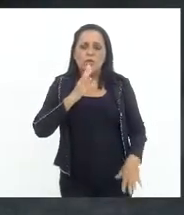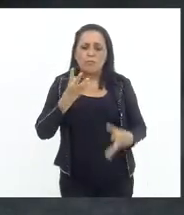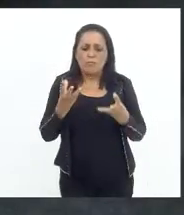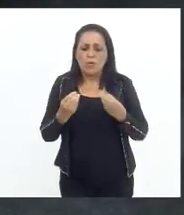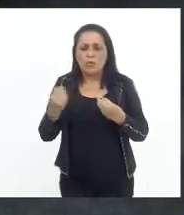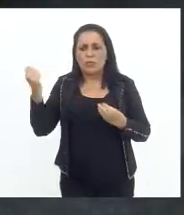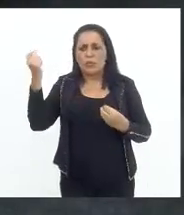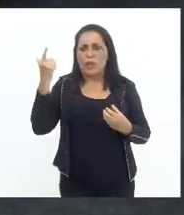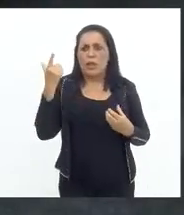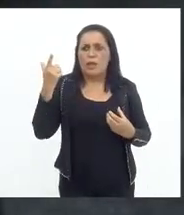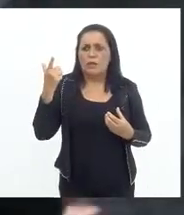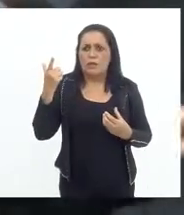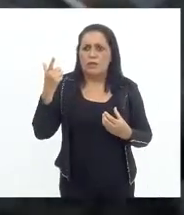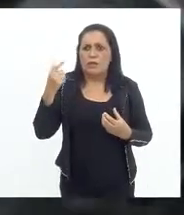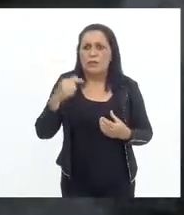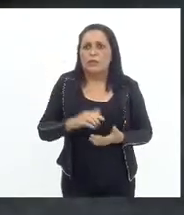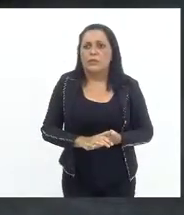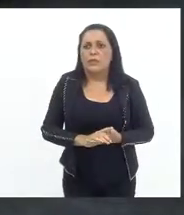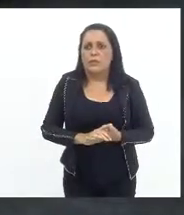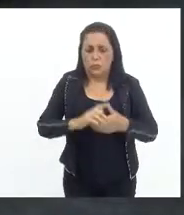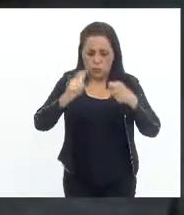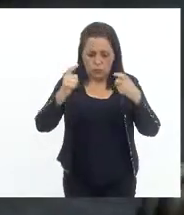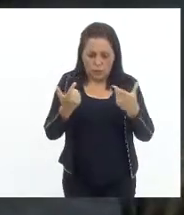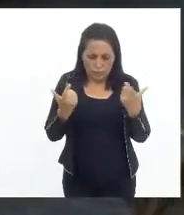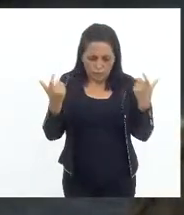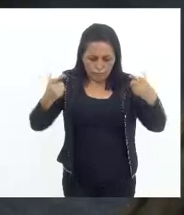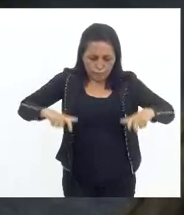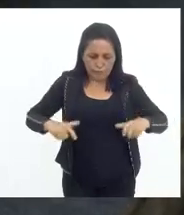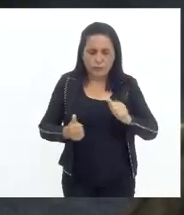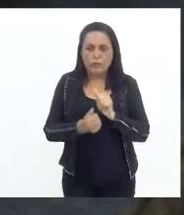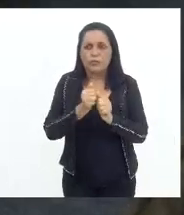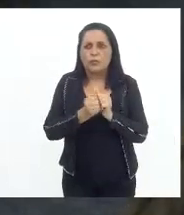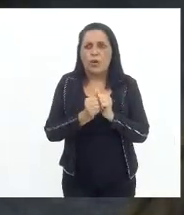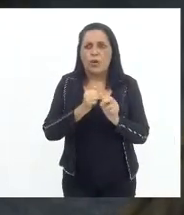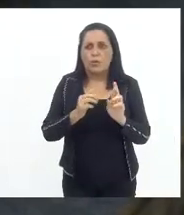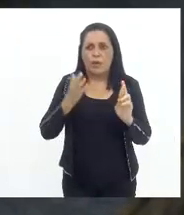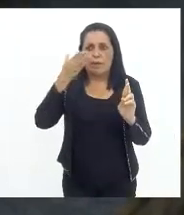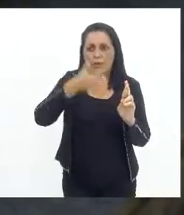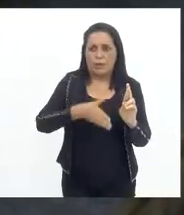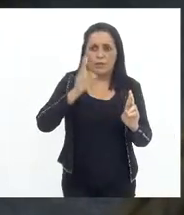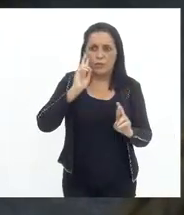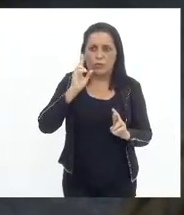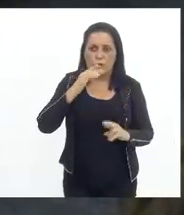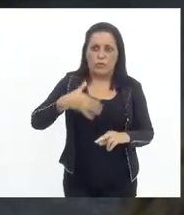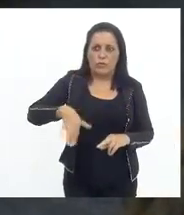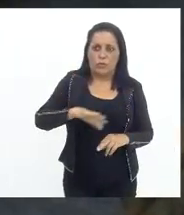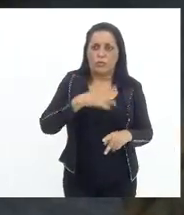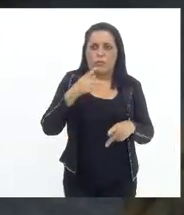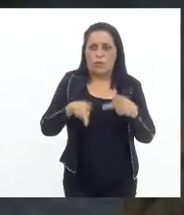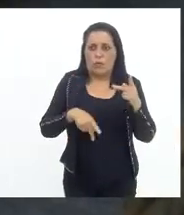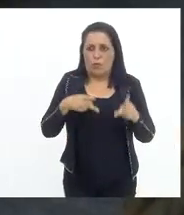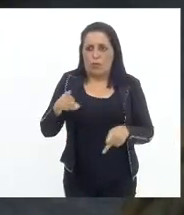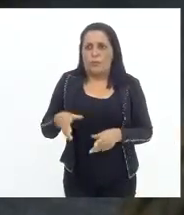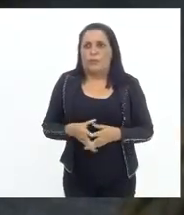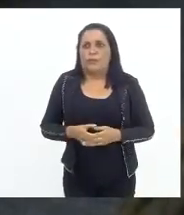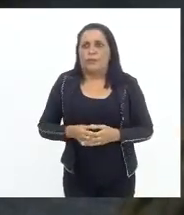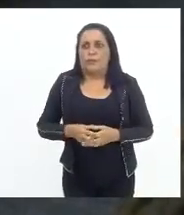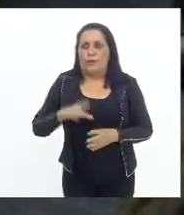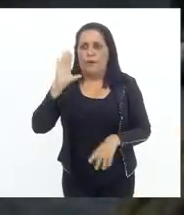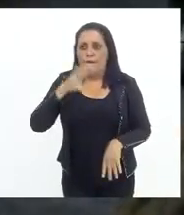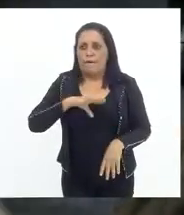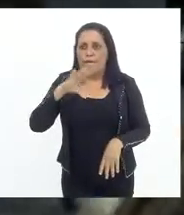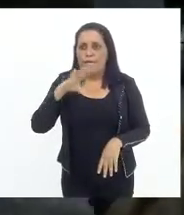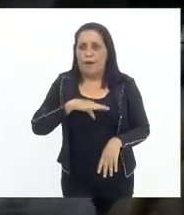no campo, que é o local onde há tanta referência e tanta história para o nosso povo. O Vasco é